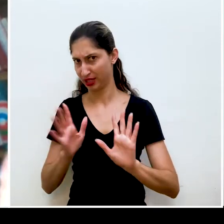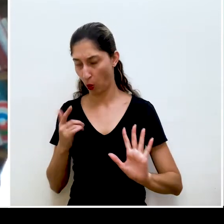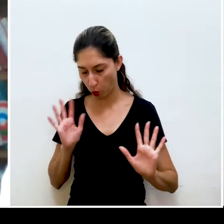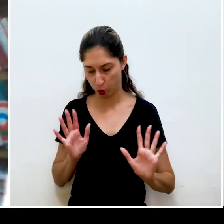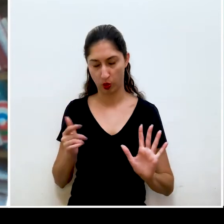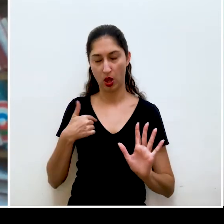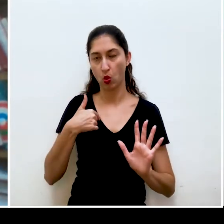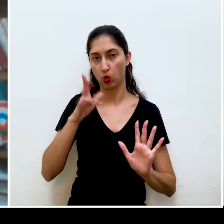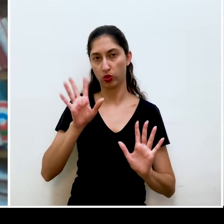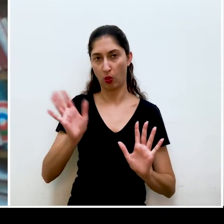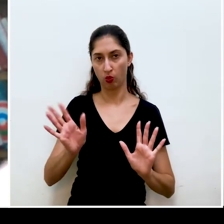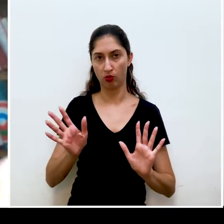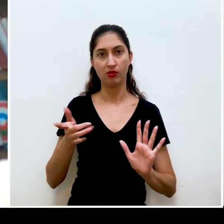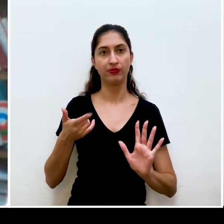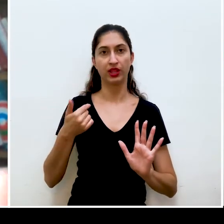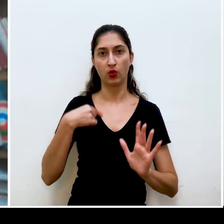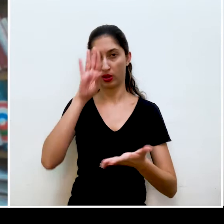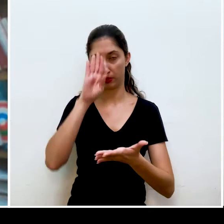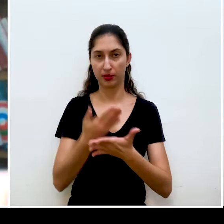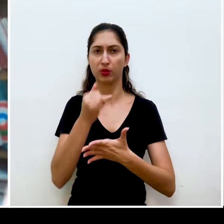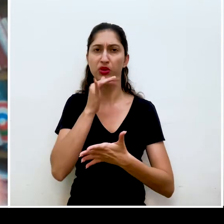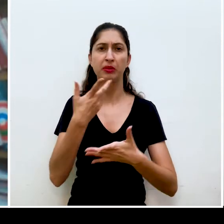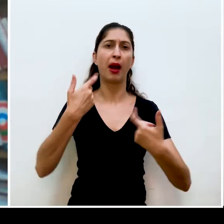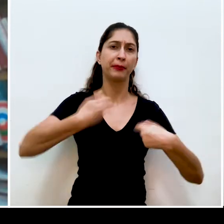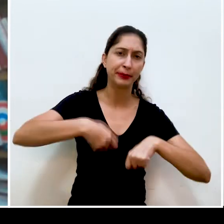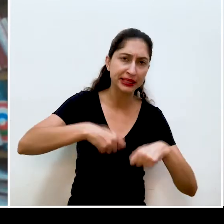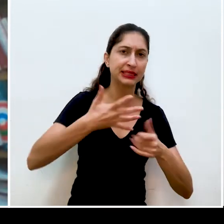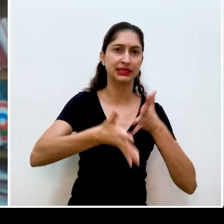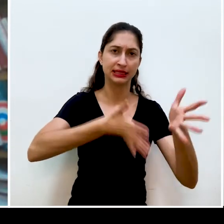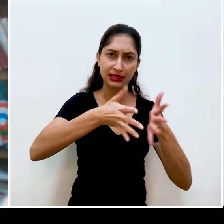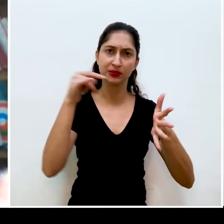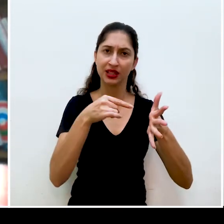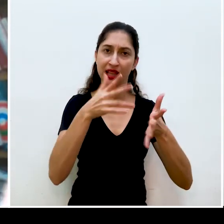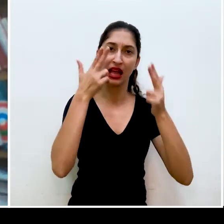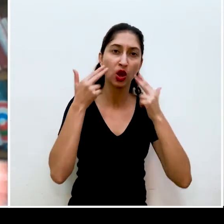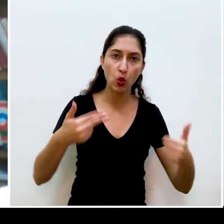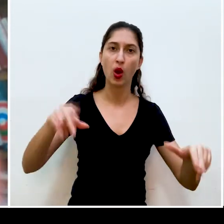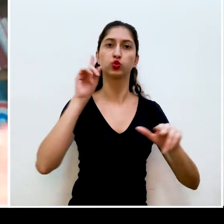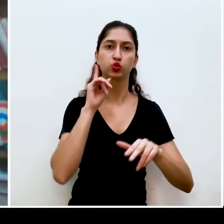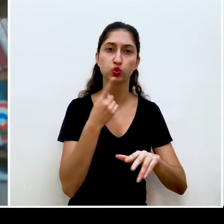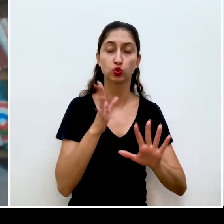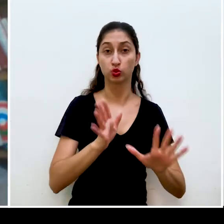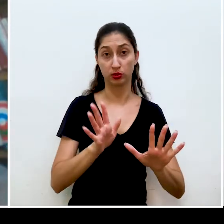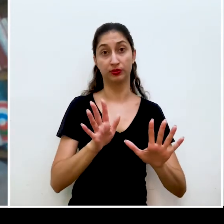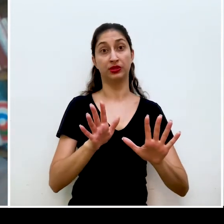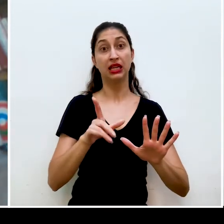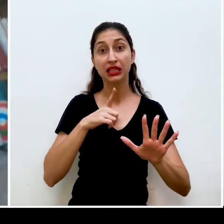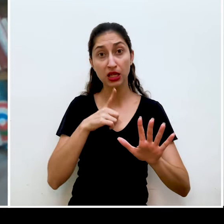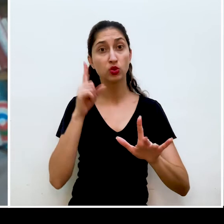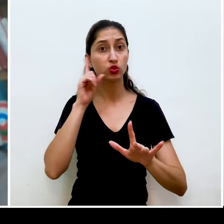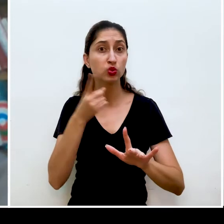tensão essa necessidade da língua de sinais, que a língua de sinais é a língua natural do surdo, coisa, vou lá, mas tem surdo que está